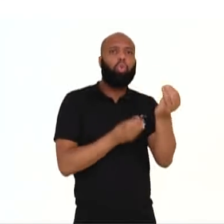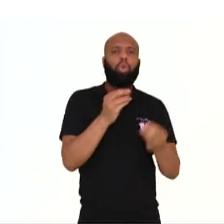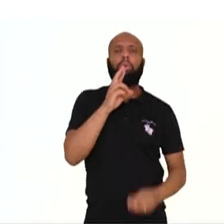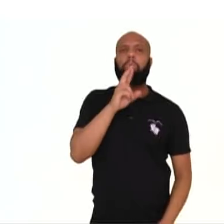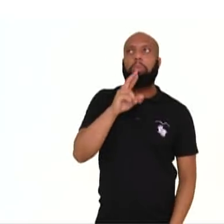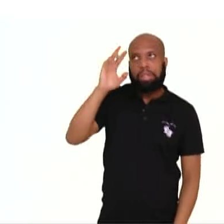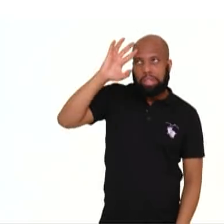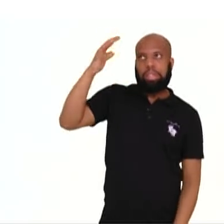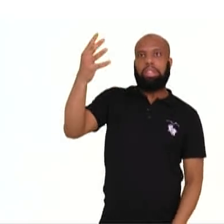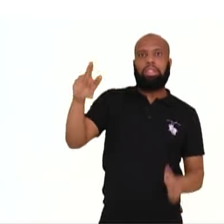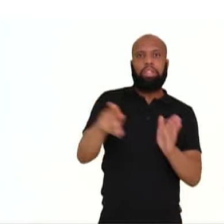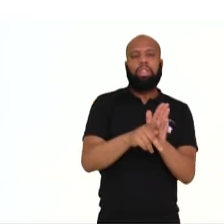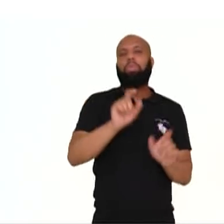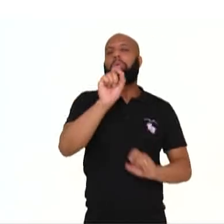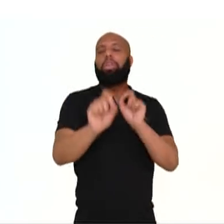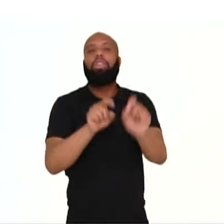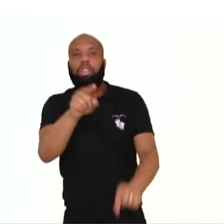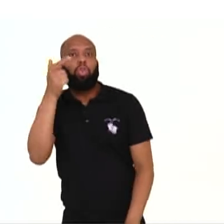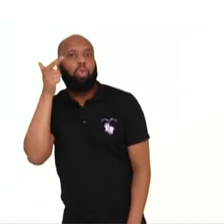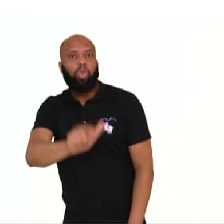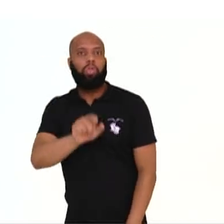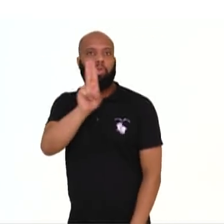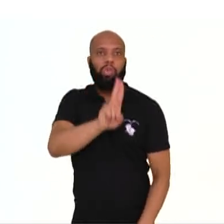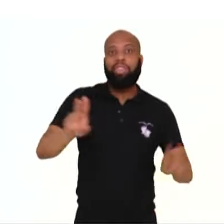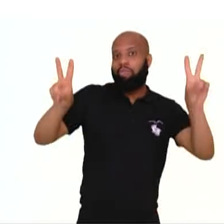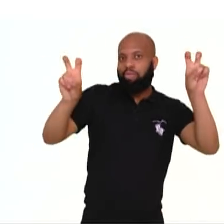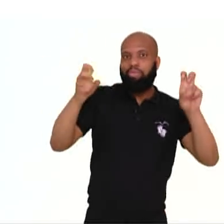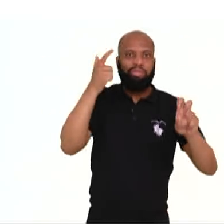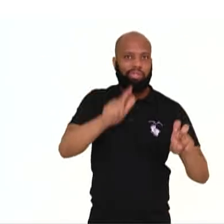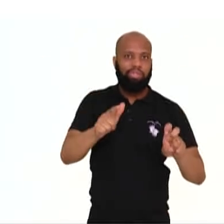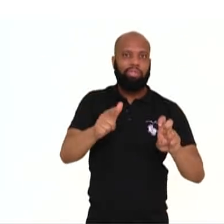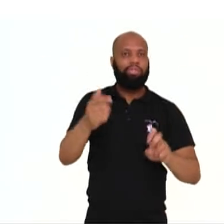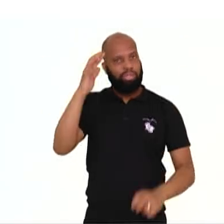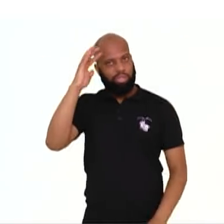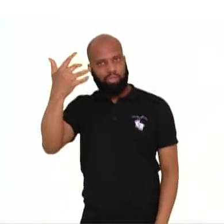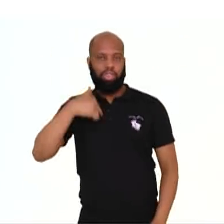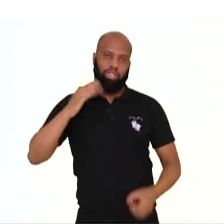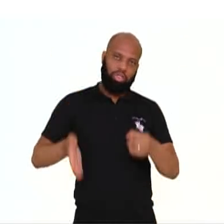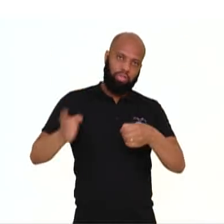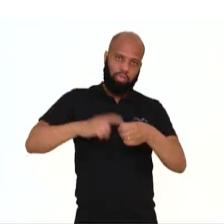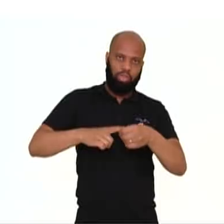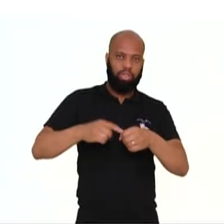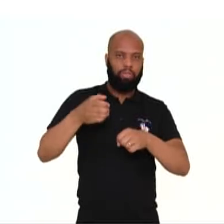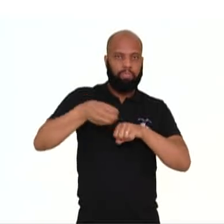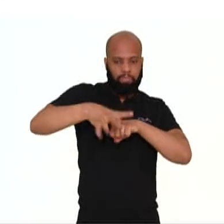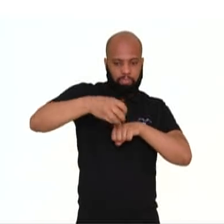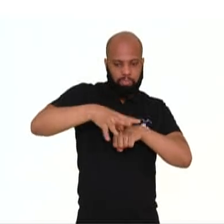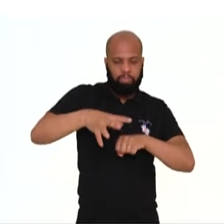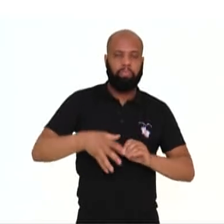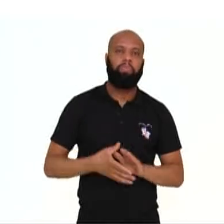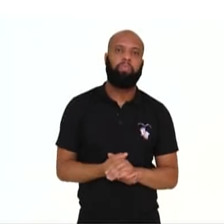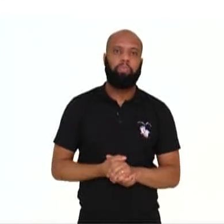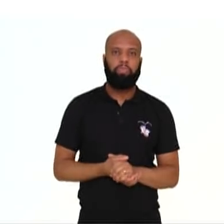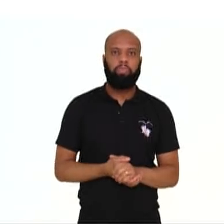o fio de Ariadne que lhe ajudou a resolvê-lo. Logo a gente volta com algum comentário.